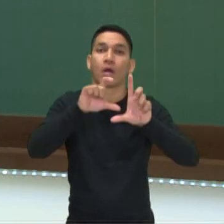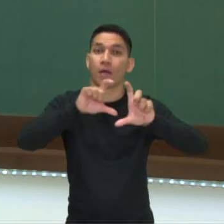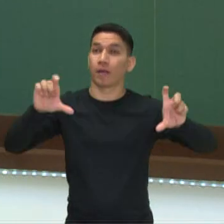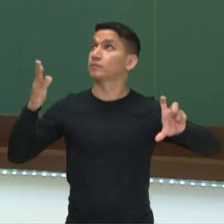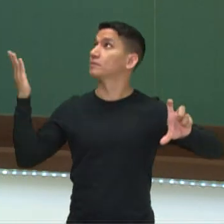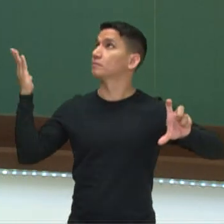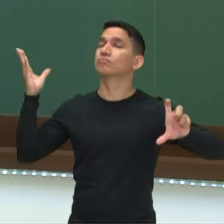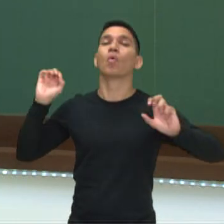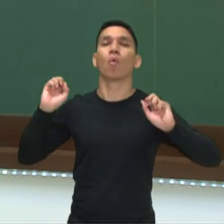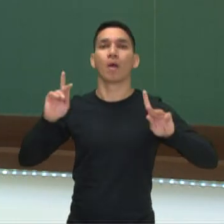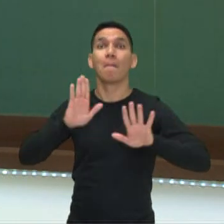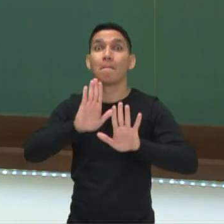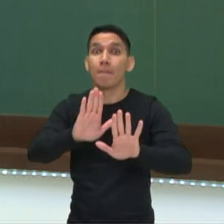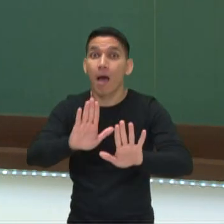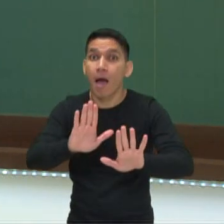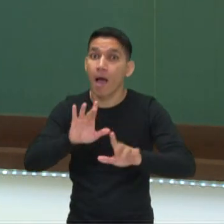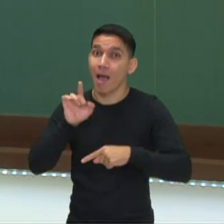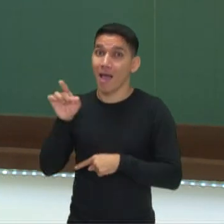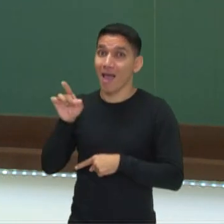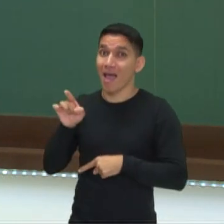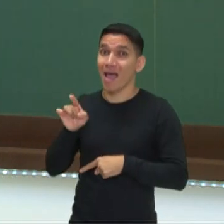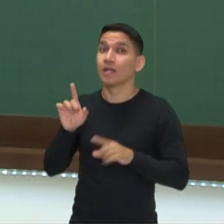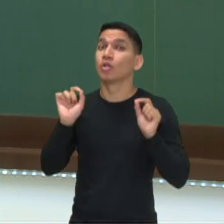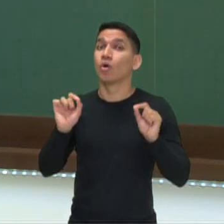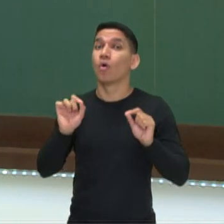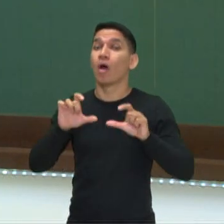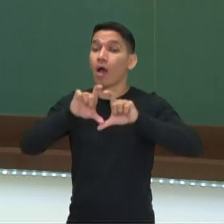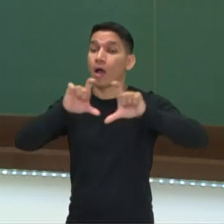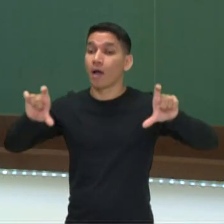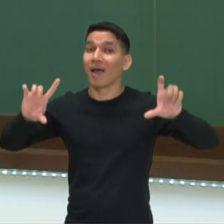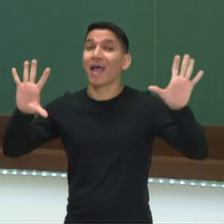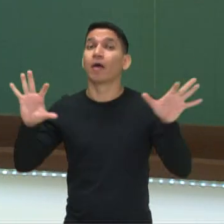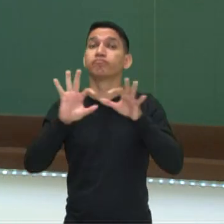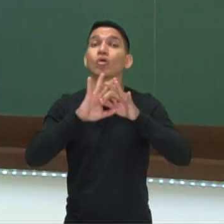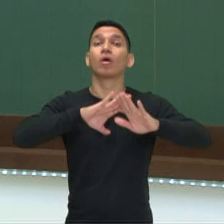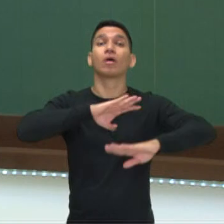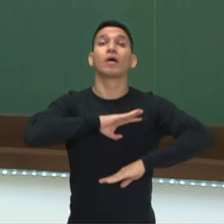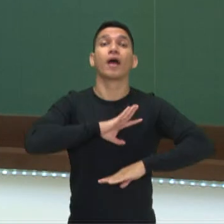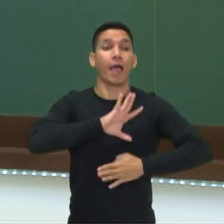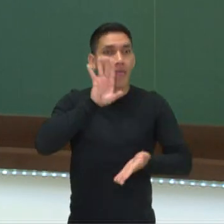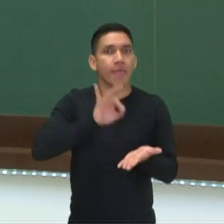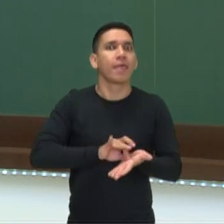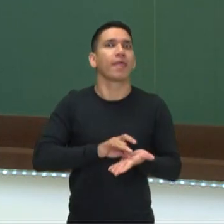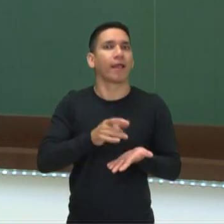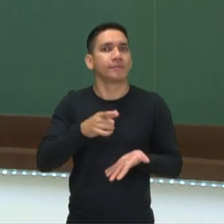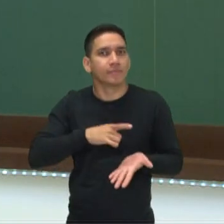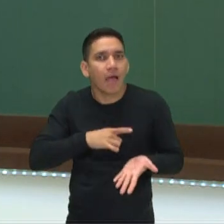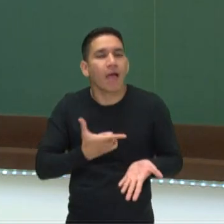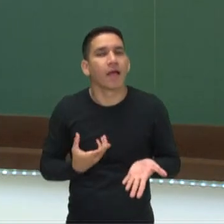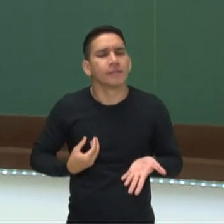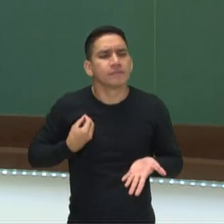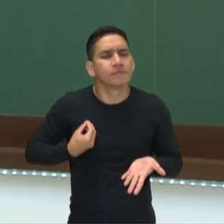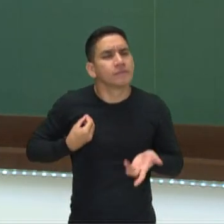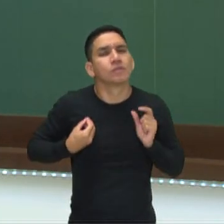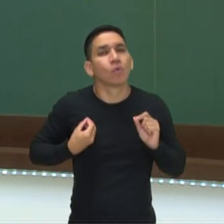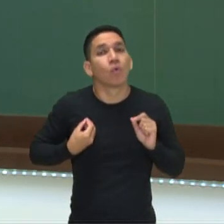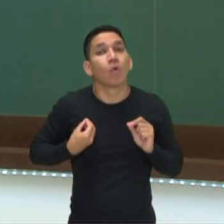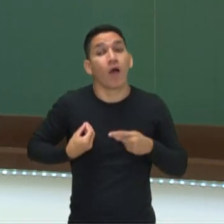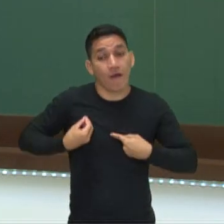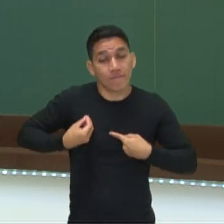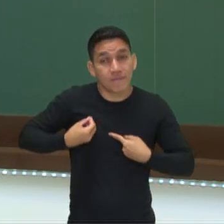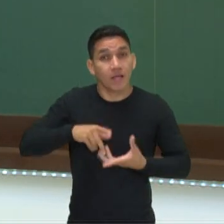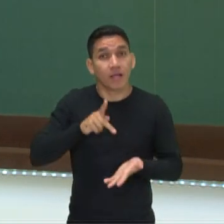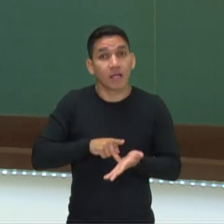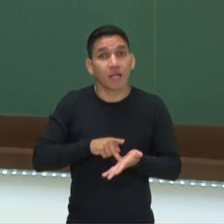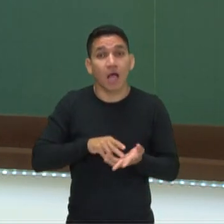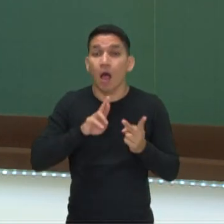equação. Só que esta equação está vinculada a uma situação, um problema real. E no meu problema real, a resposta